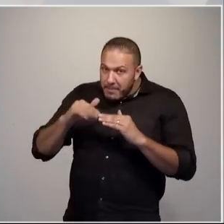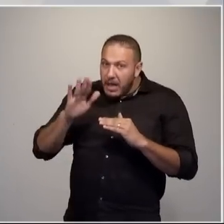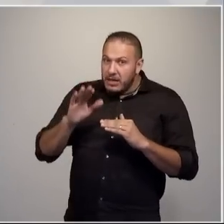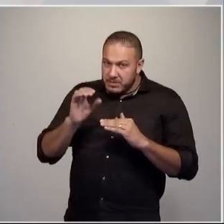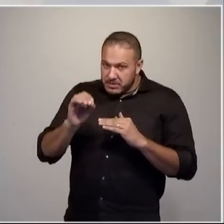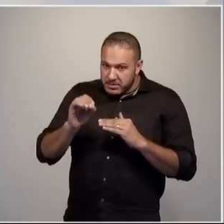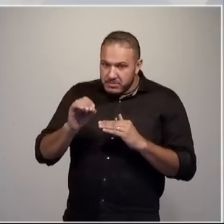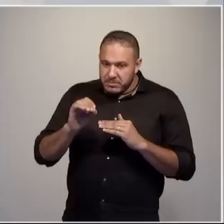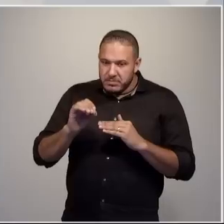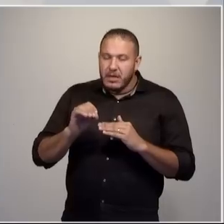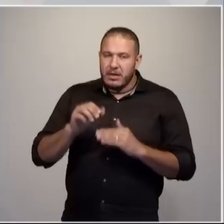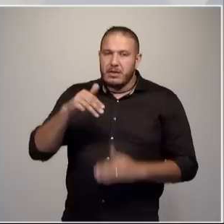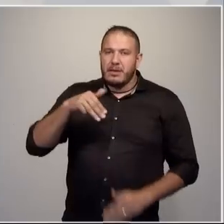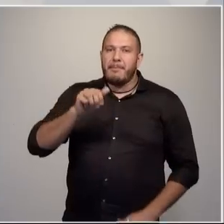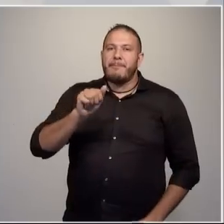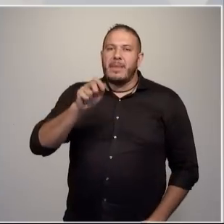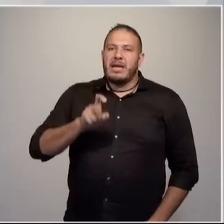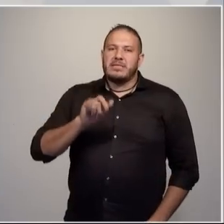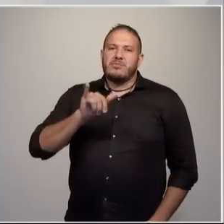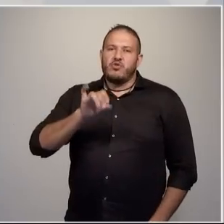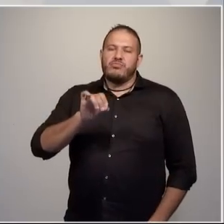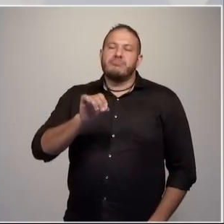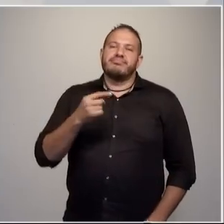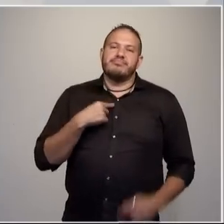é máximo.